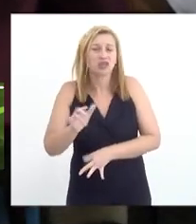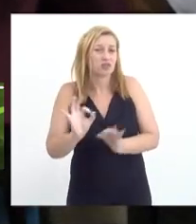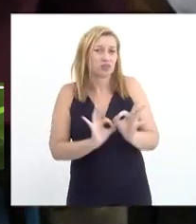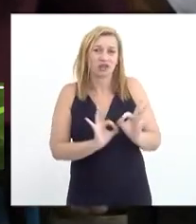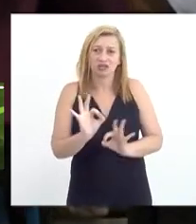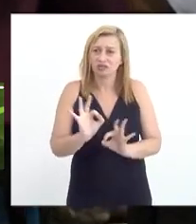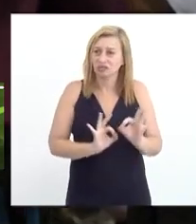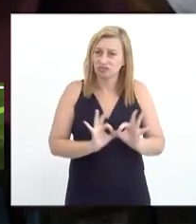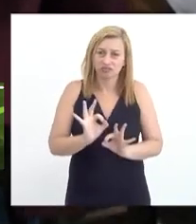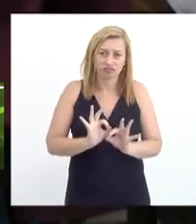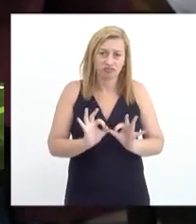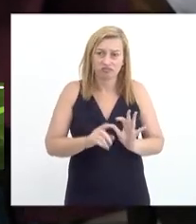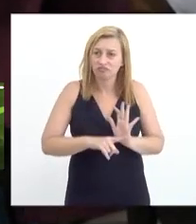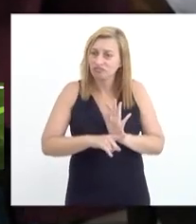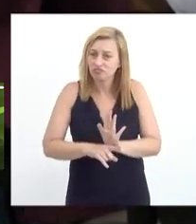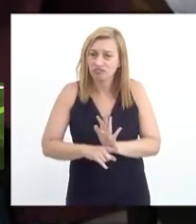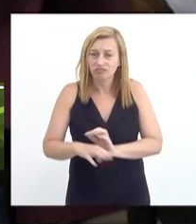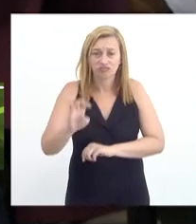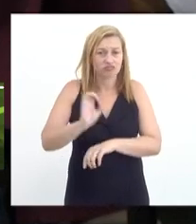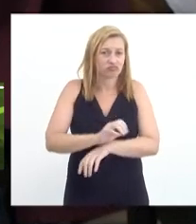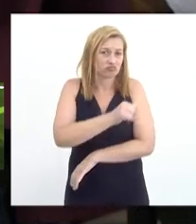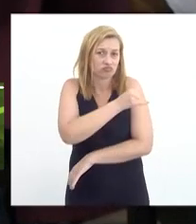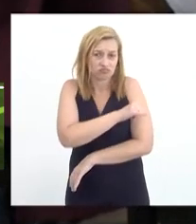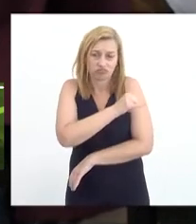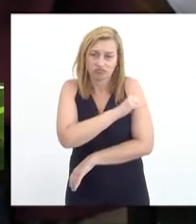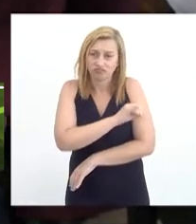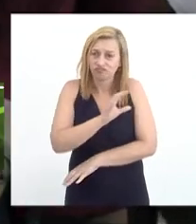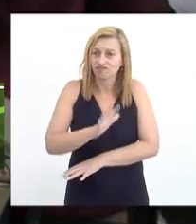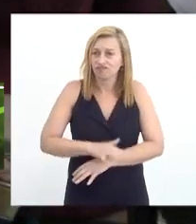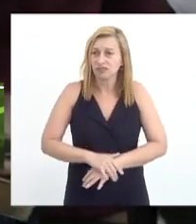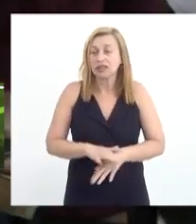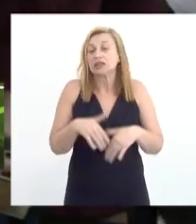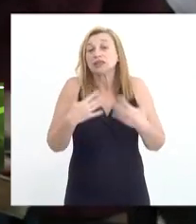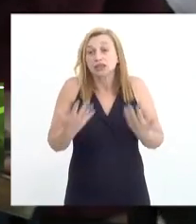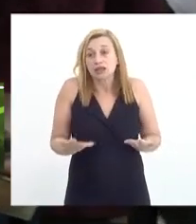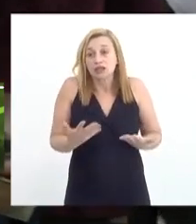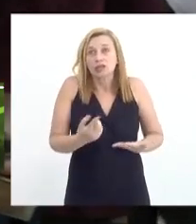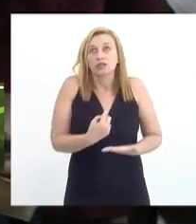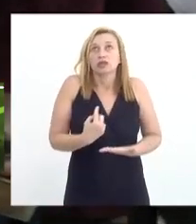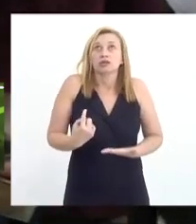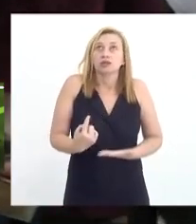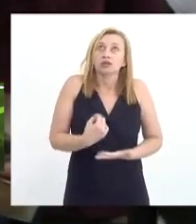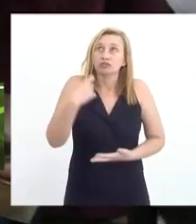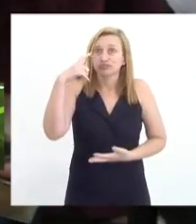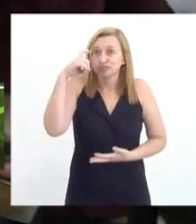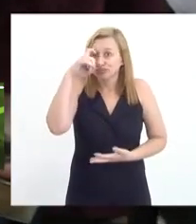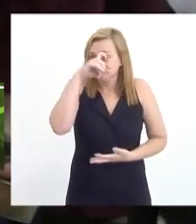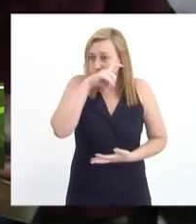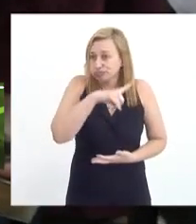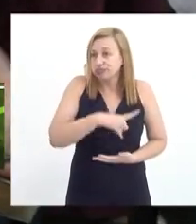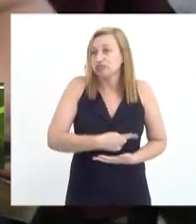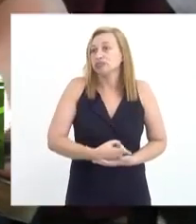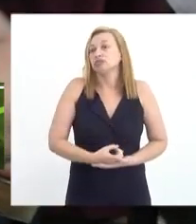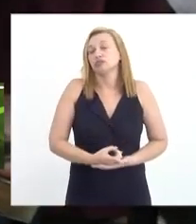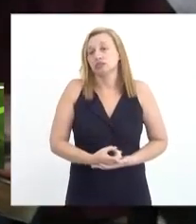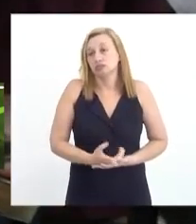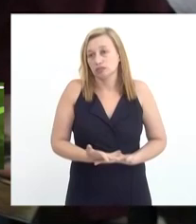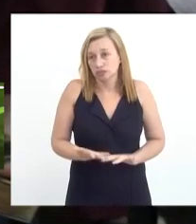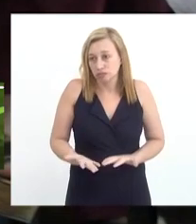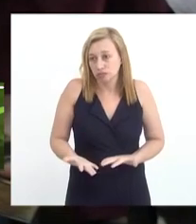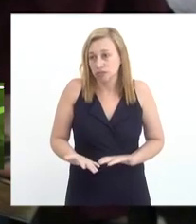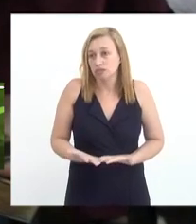De recuperação Do Rio de Janeiro Está entendendo Então para a gente Ficar muito difícil A gente